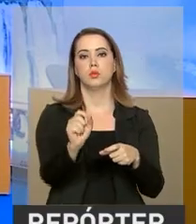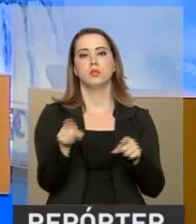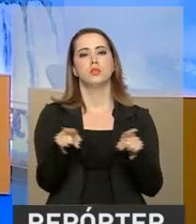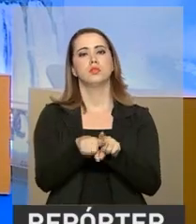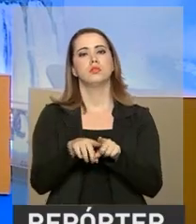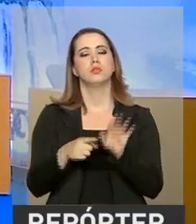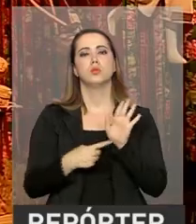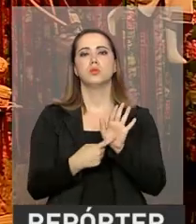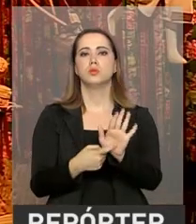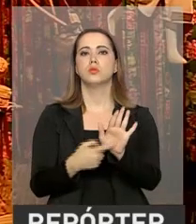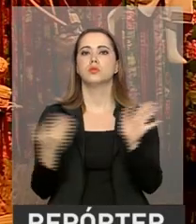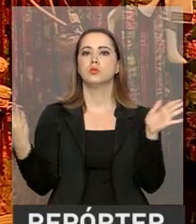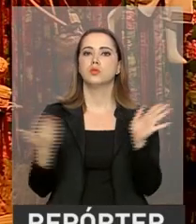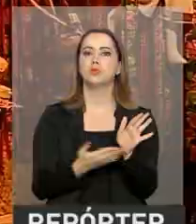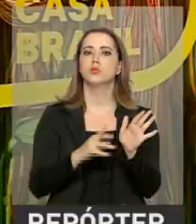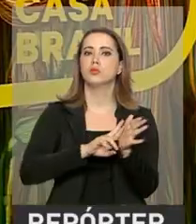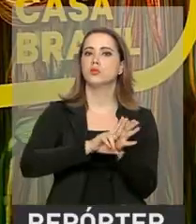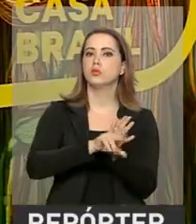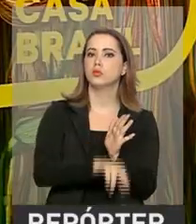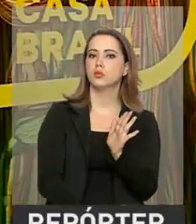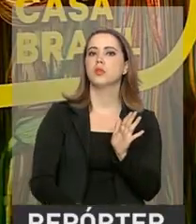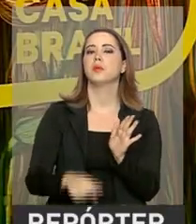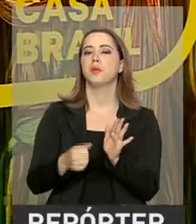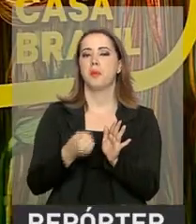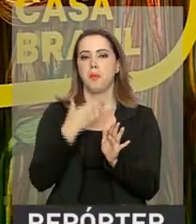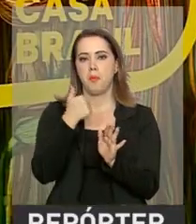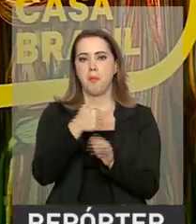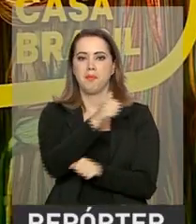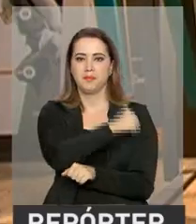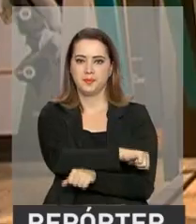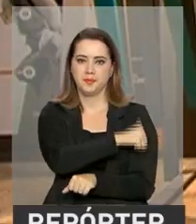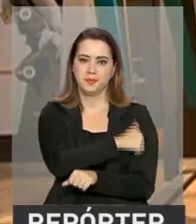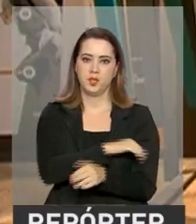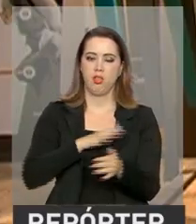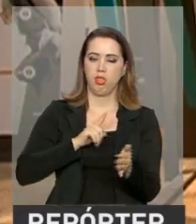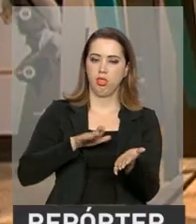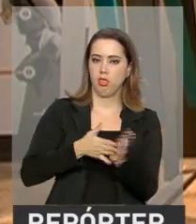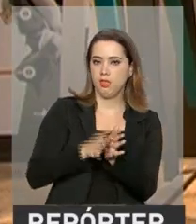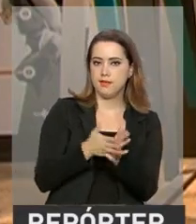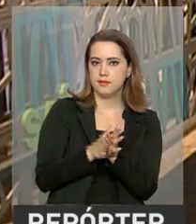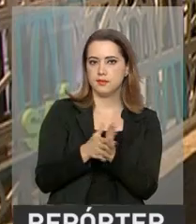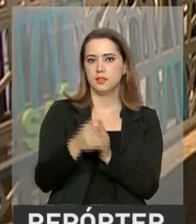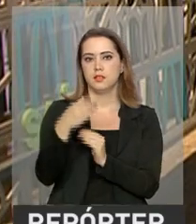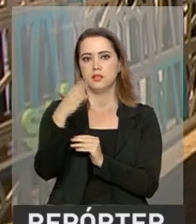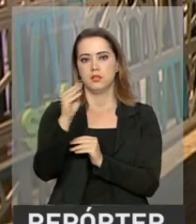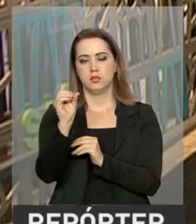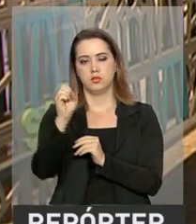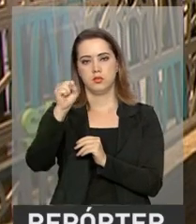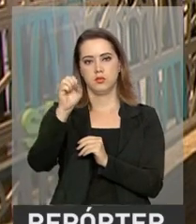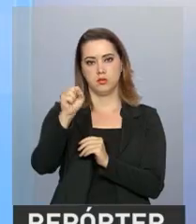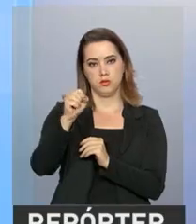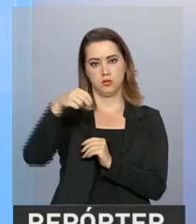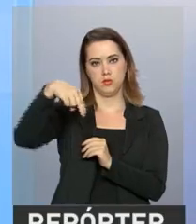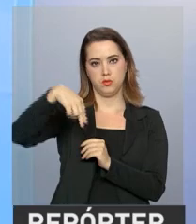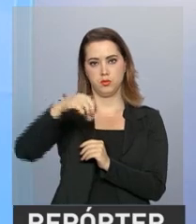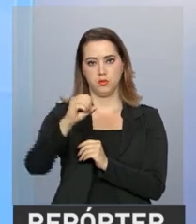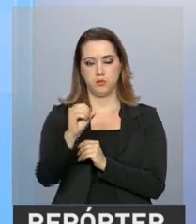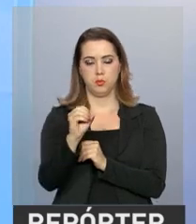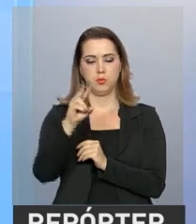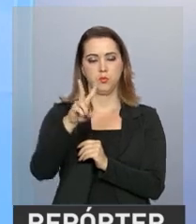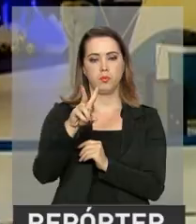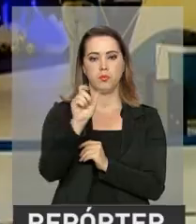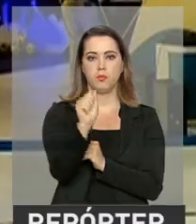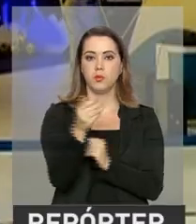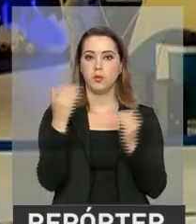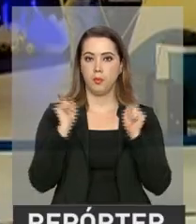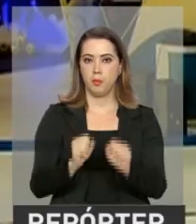Mauá apresenta hoje opções de diversão bem cariocas tem samba e Bossa Nova quem estiver hoje na cidade vai poder conferir a partir de